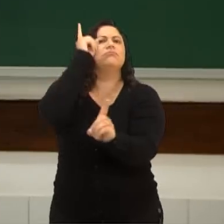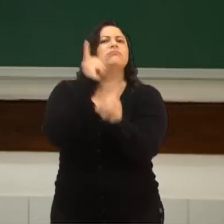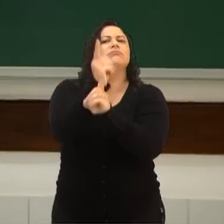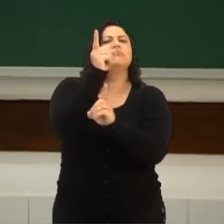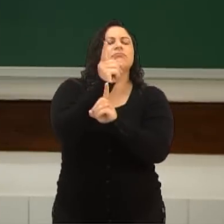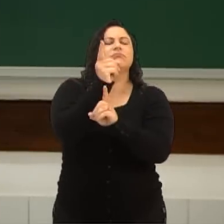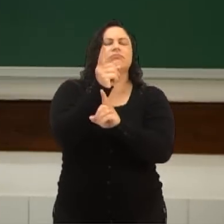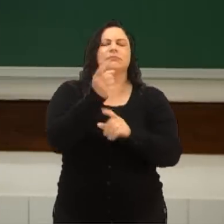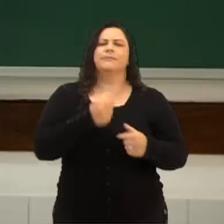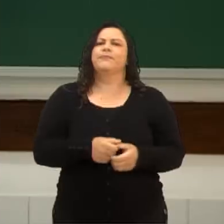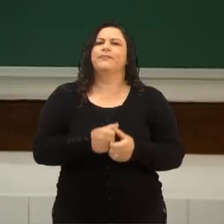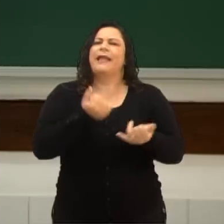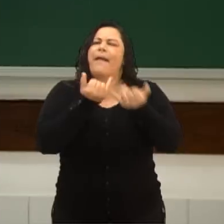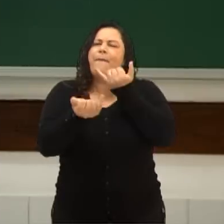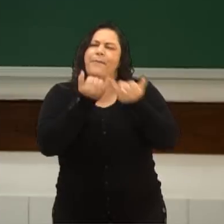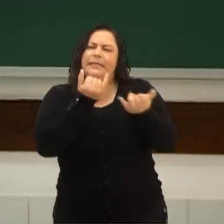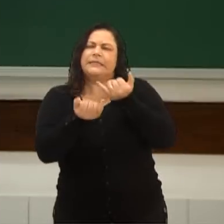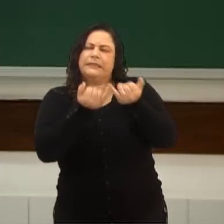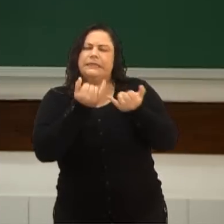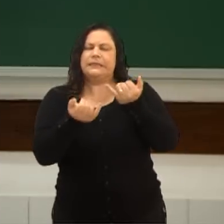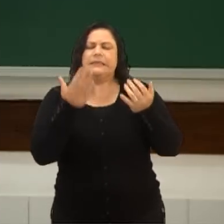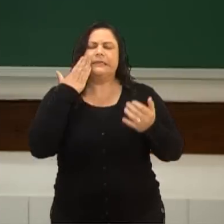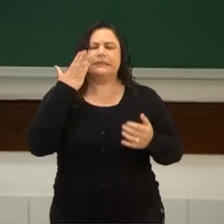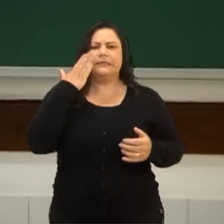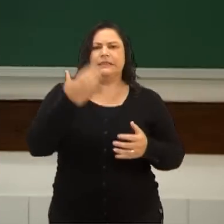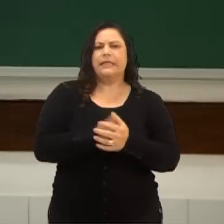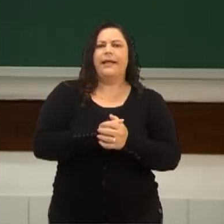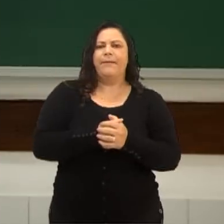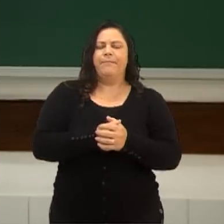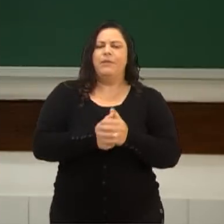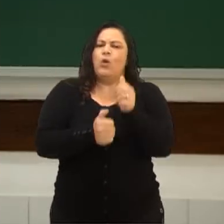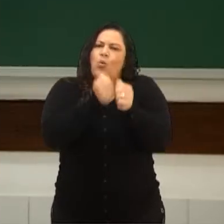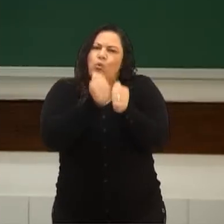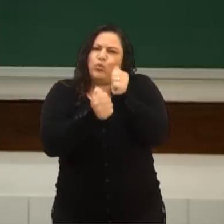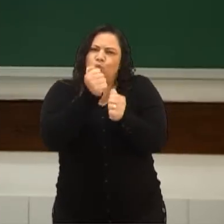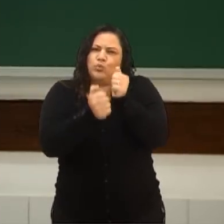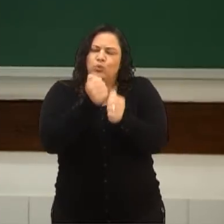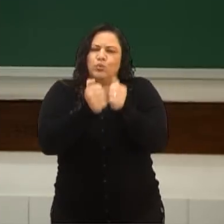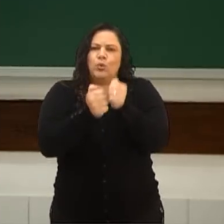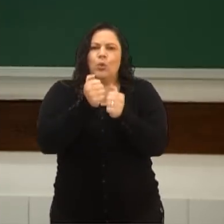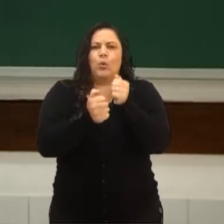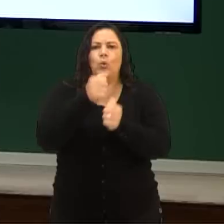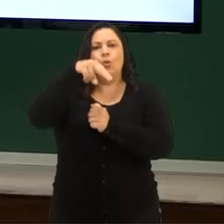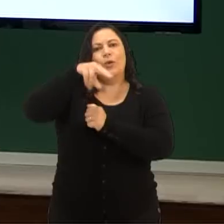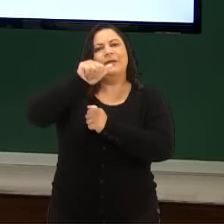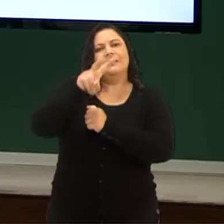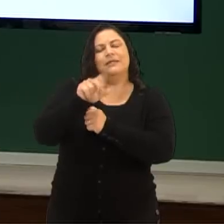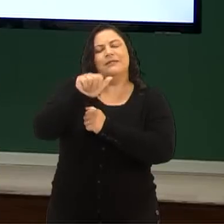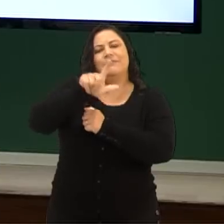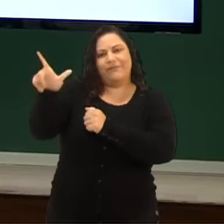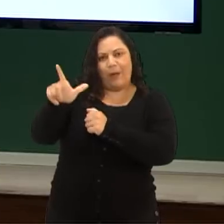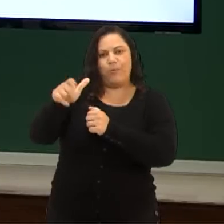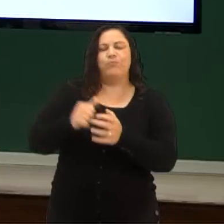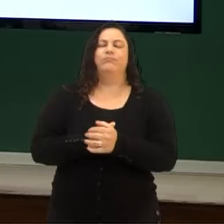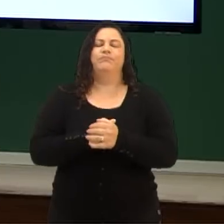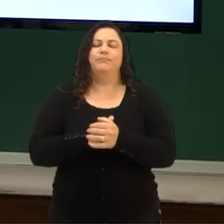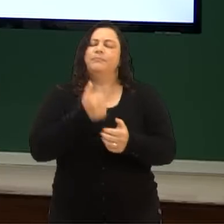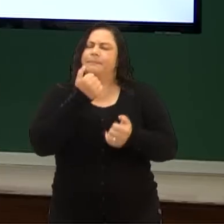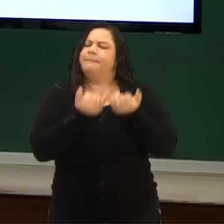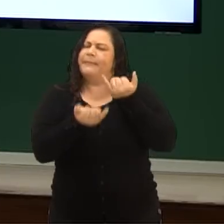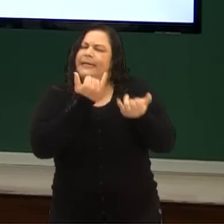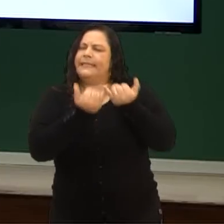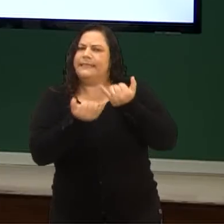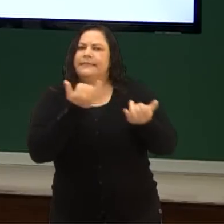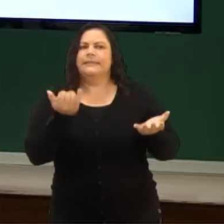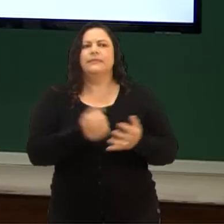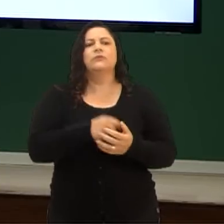derrubar o barquinho da linha 4 e da coluna 2. Vamos ver onde está esse barquinho? Linha 4 e coluna 2. Então,